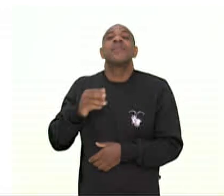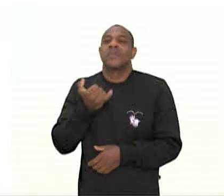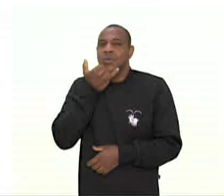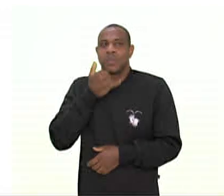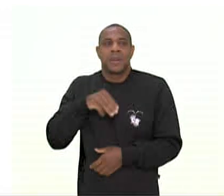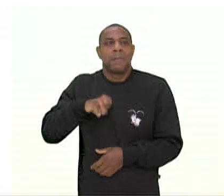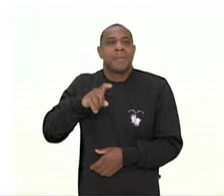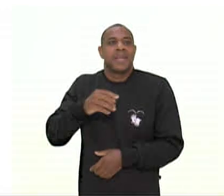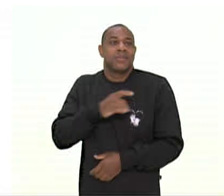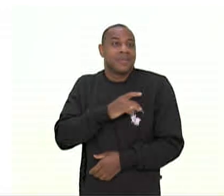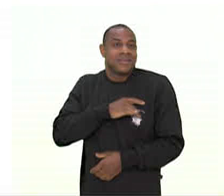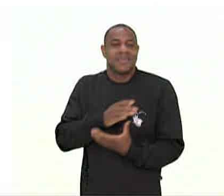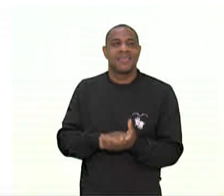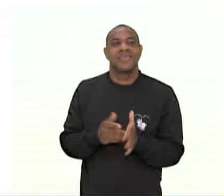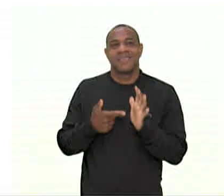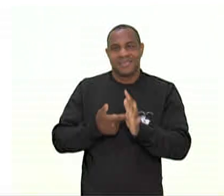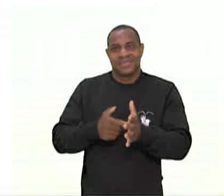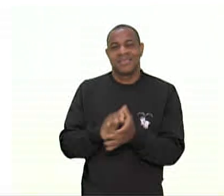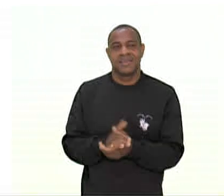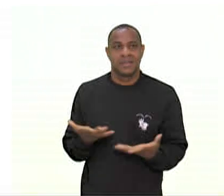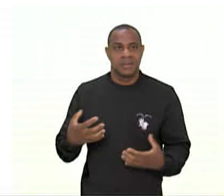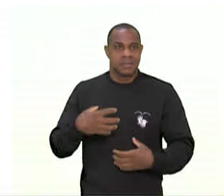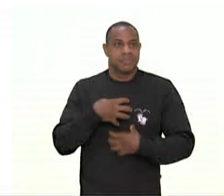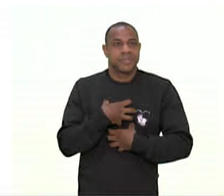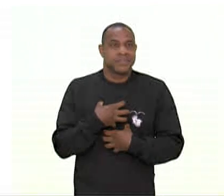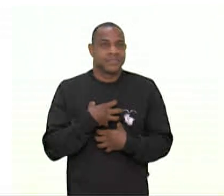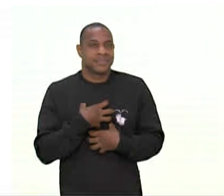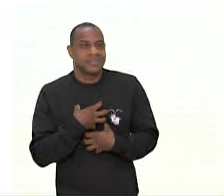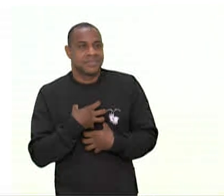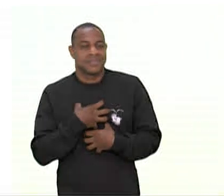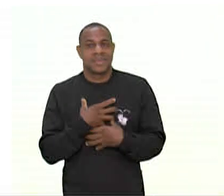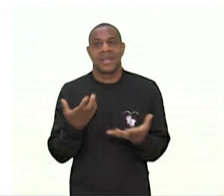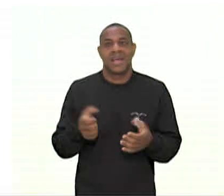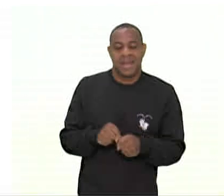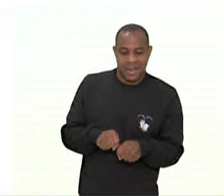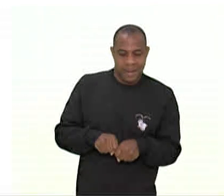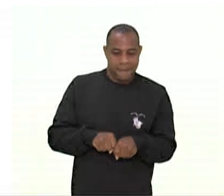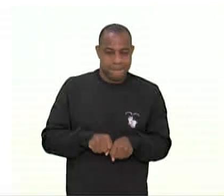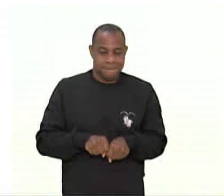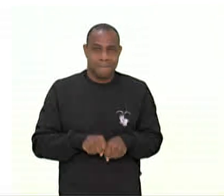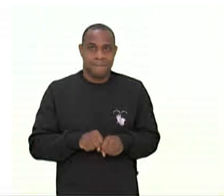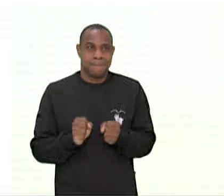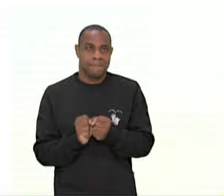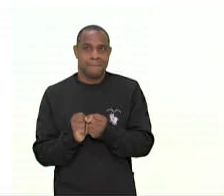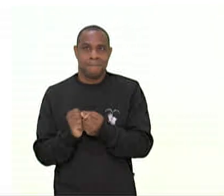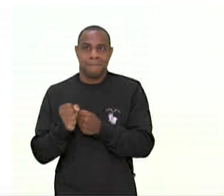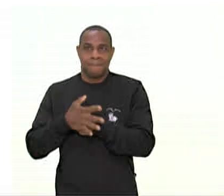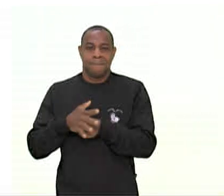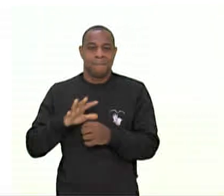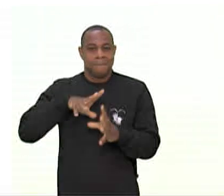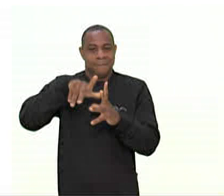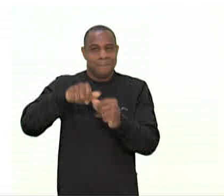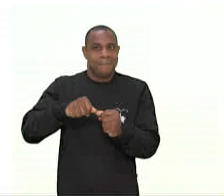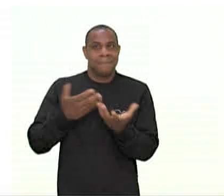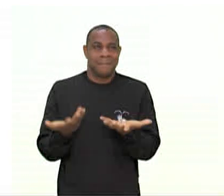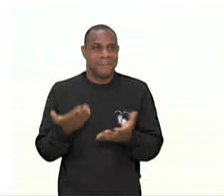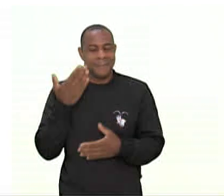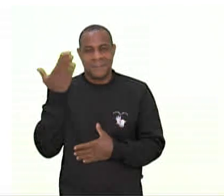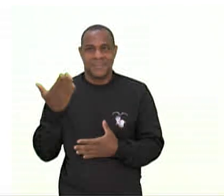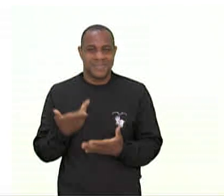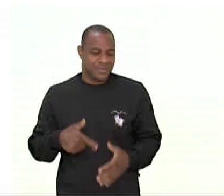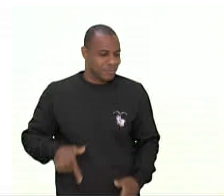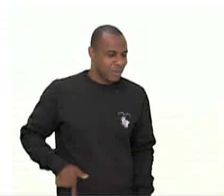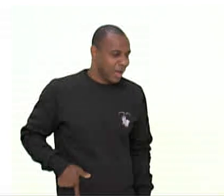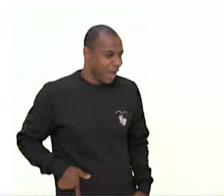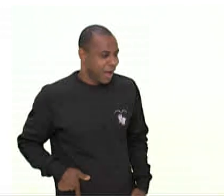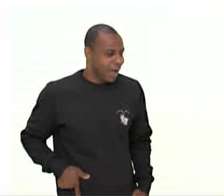ela retrata uma situação inusitada em relação à pandemia. Por quê? É como se o bandido ali ele usasse uma arma